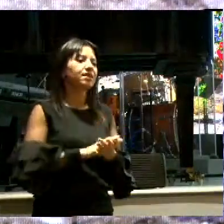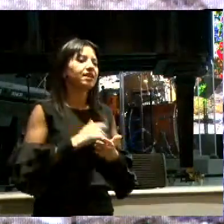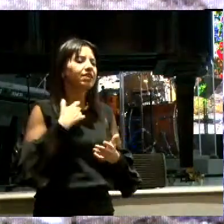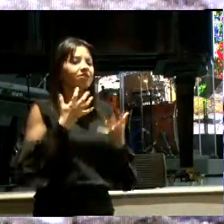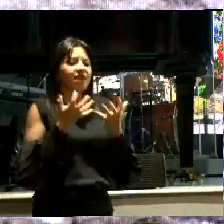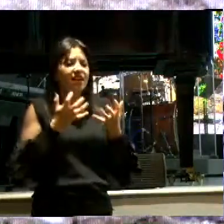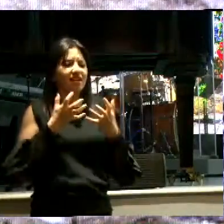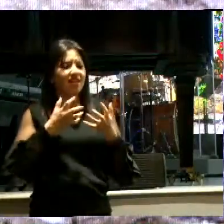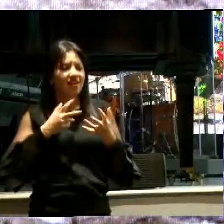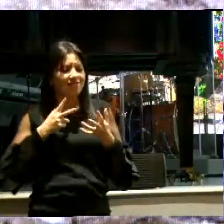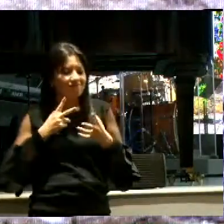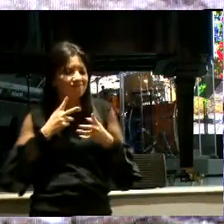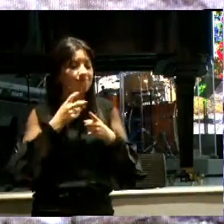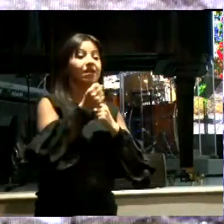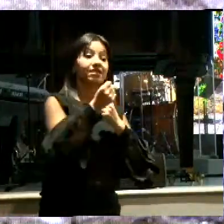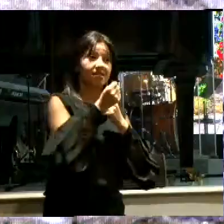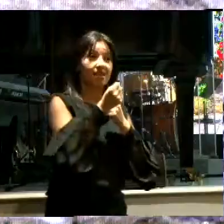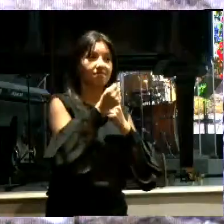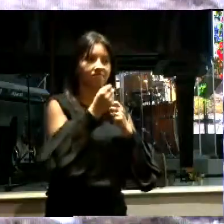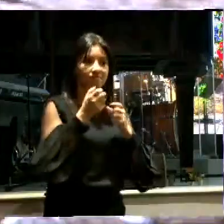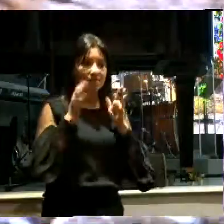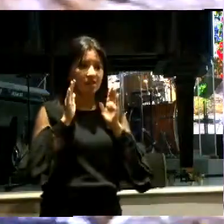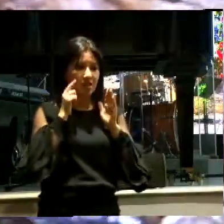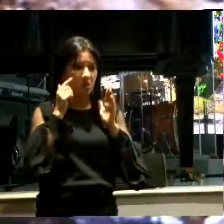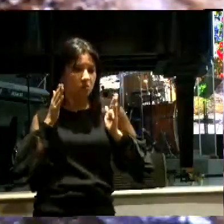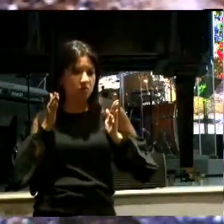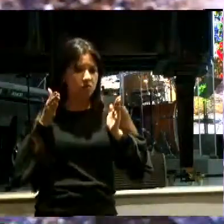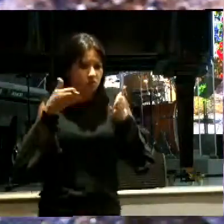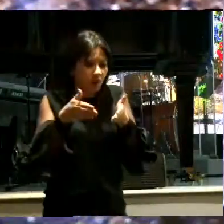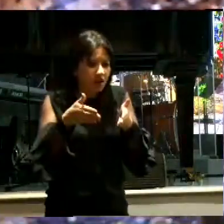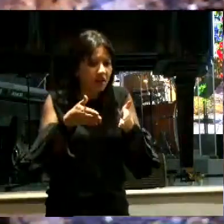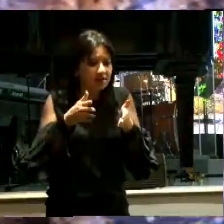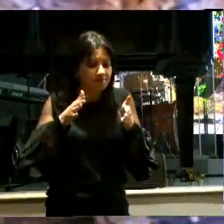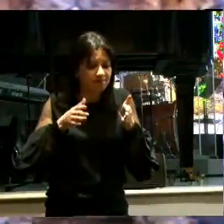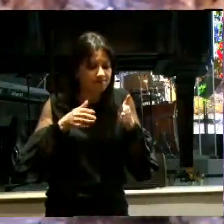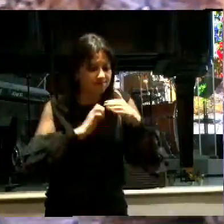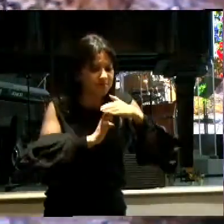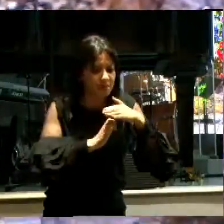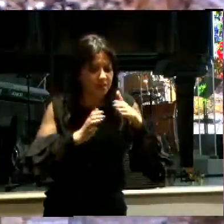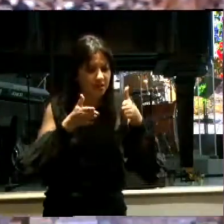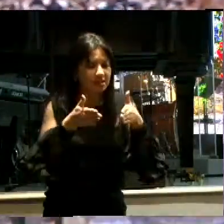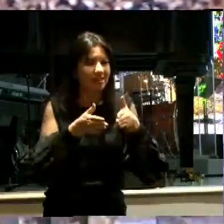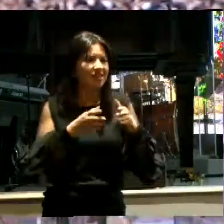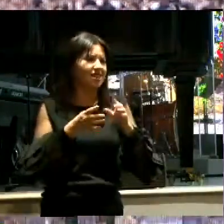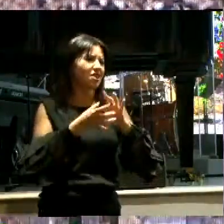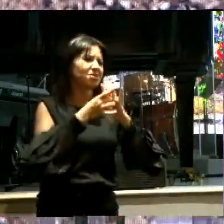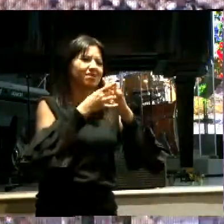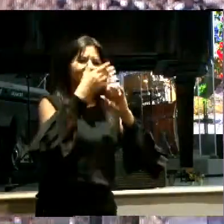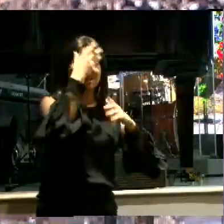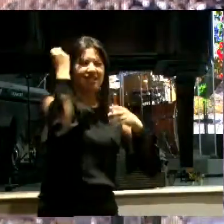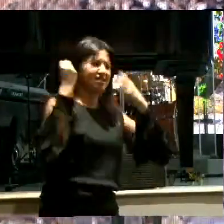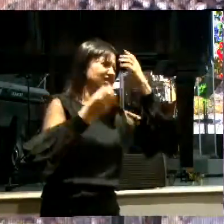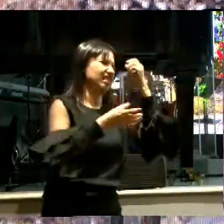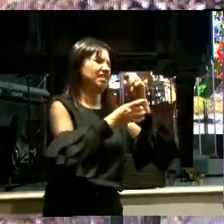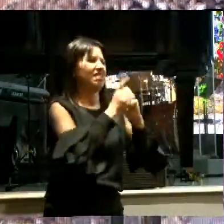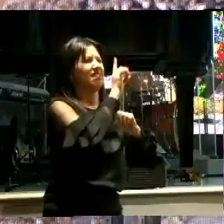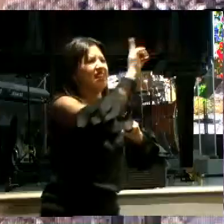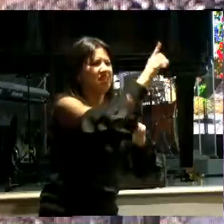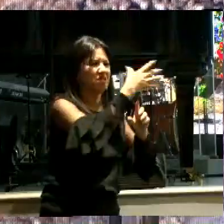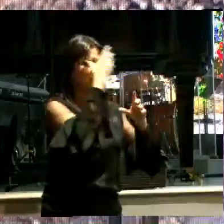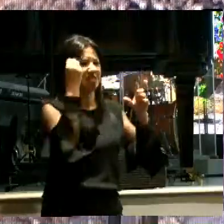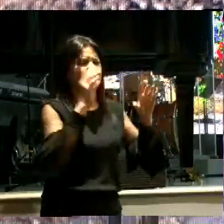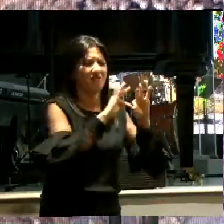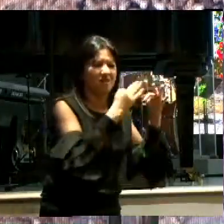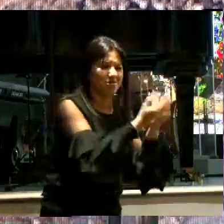custasse. Então eu estava focada naquilo ali. E quando você abre mão de Deus, você abre mão de família, você abre mão de marido, você abre mão